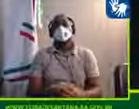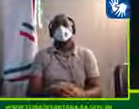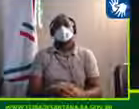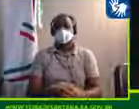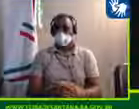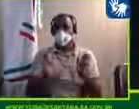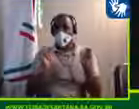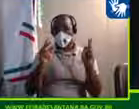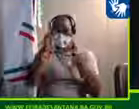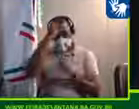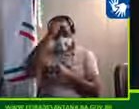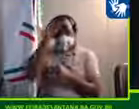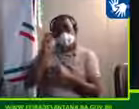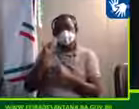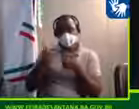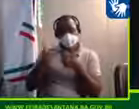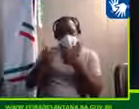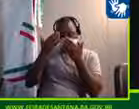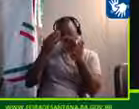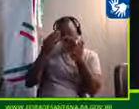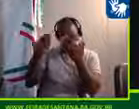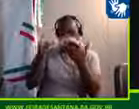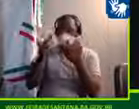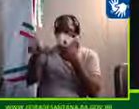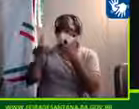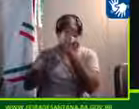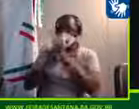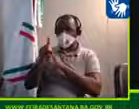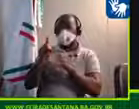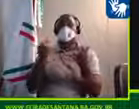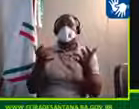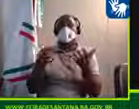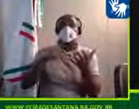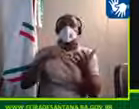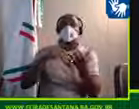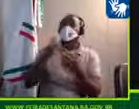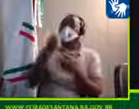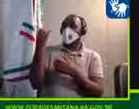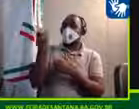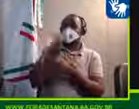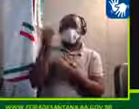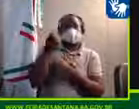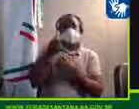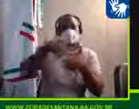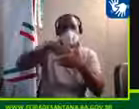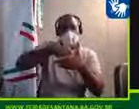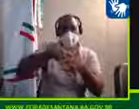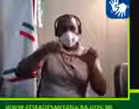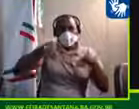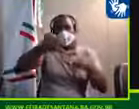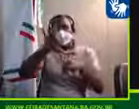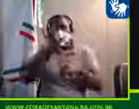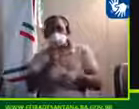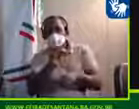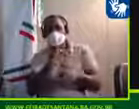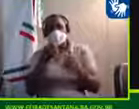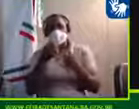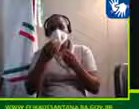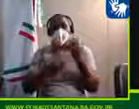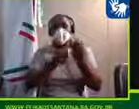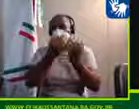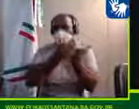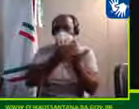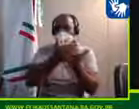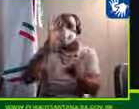Ok, prefeito. Agora outra pergunta. Teremos até o próximo domingo cerca de 6 jogos aqui em Feira de Santana, começar da